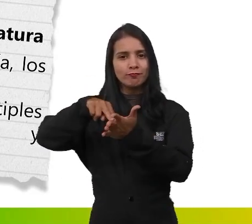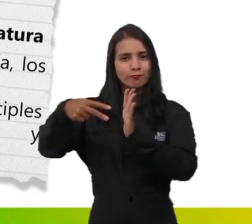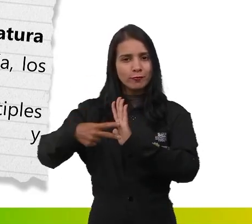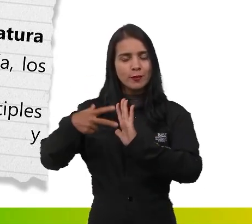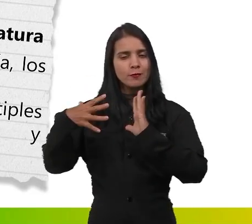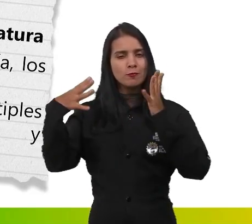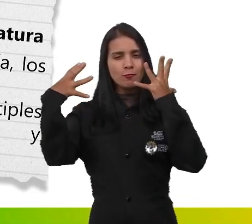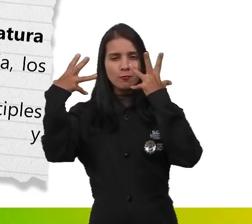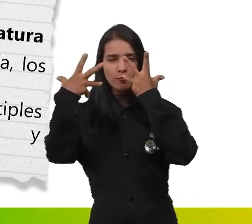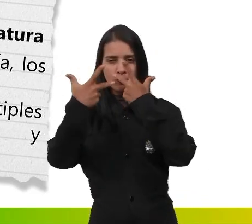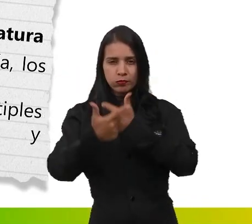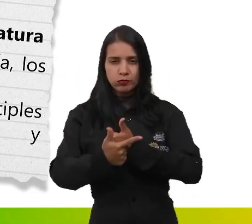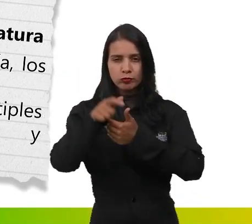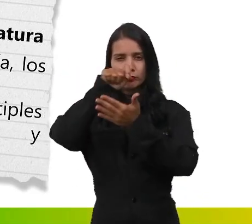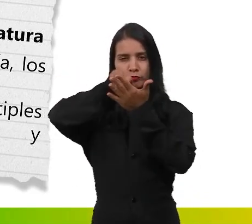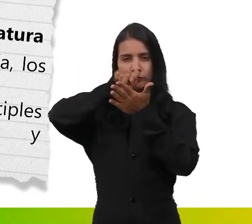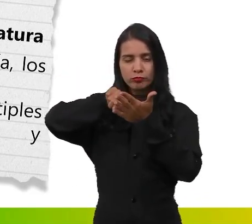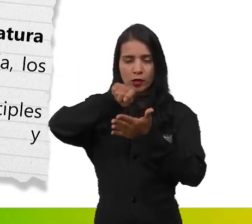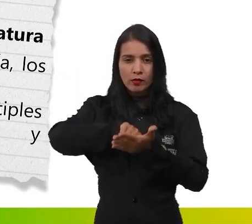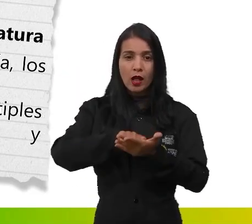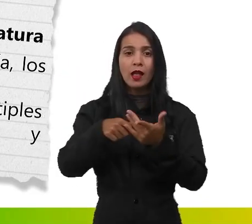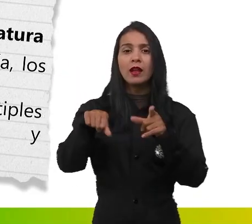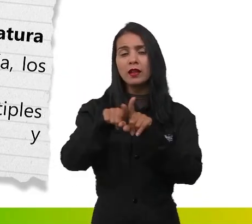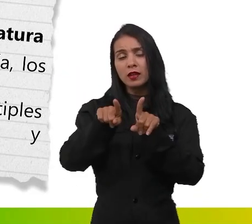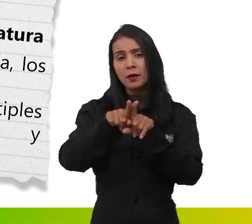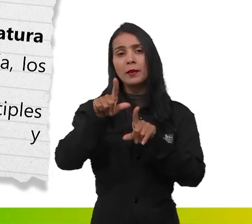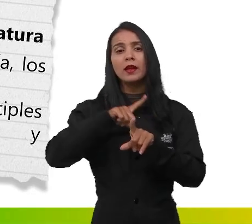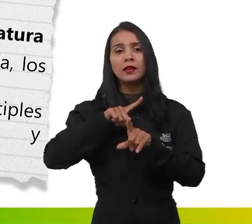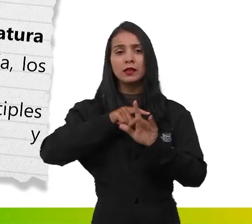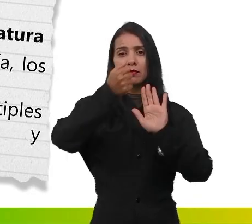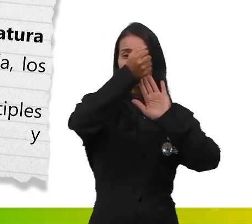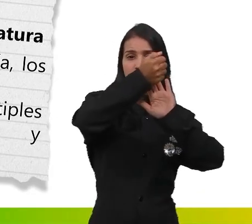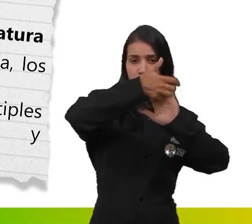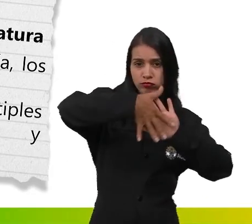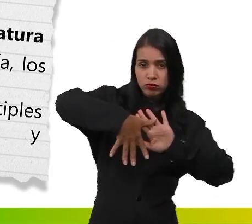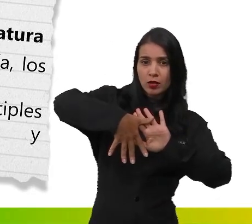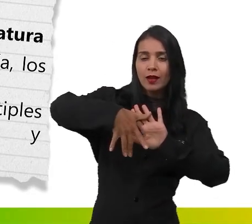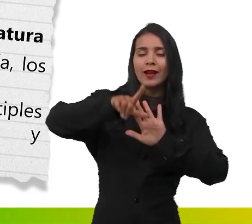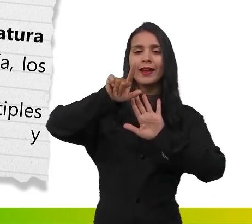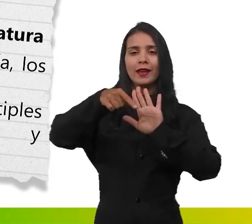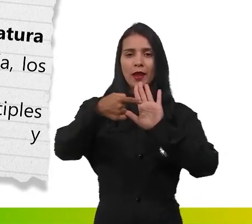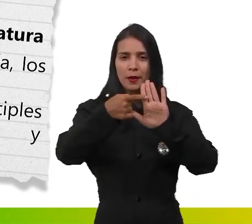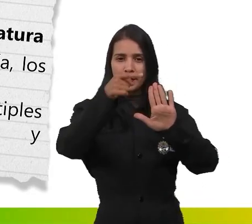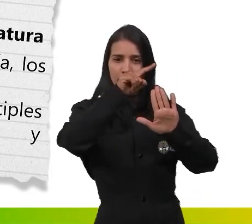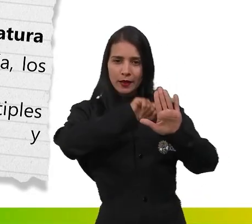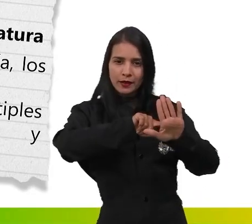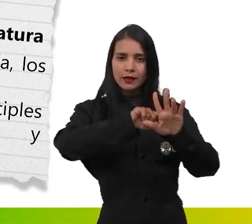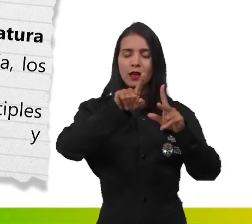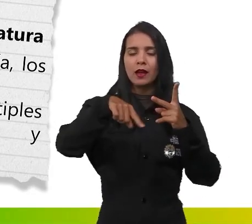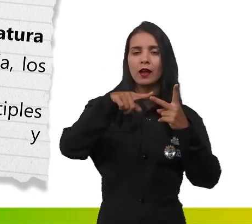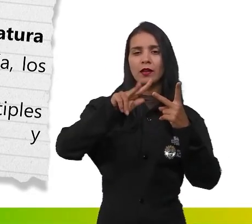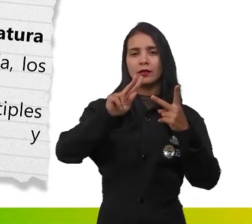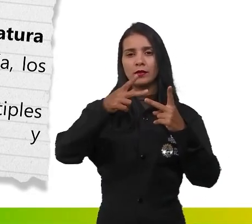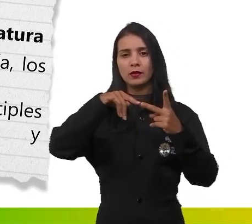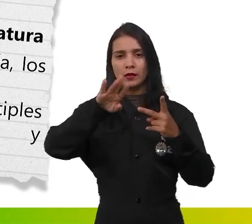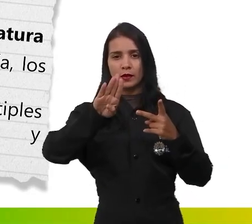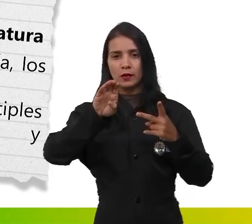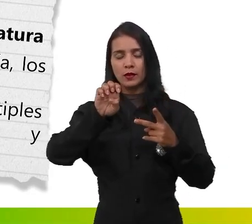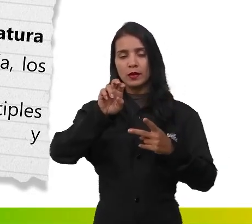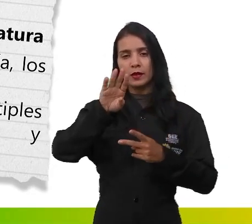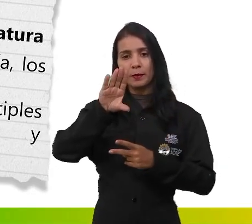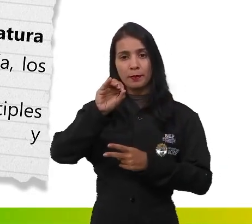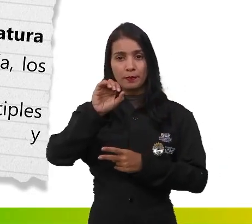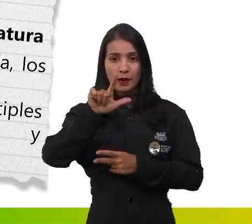algumas principais figuras que aparecem geralmente nessa linguagem figurada. São as metáforas, a hipérbole, que é a questão